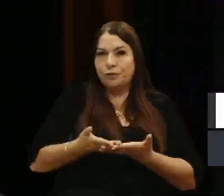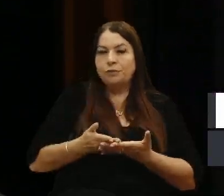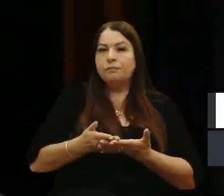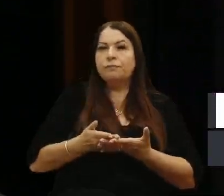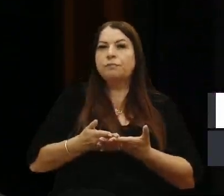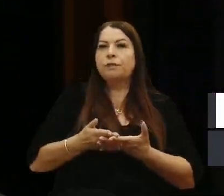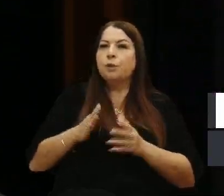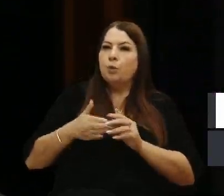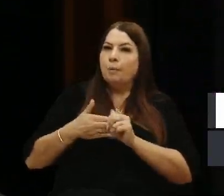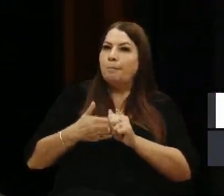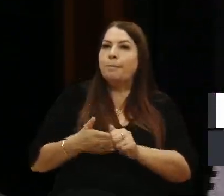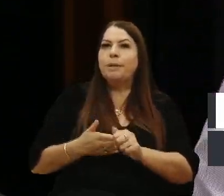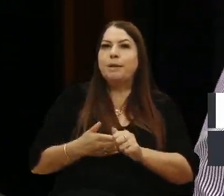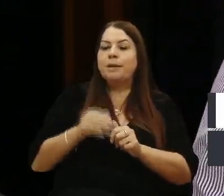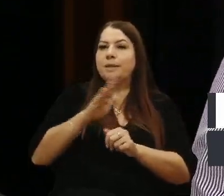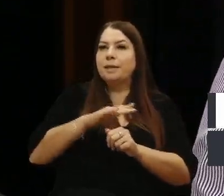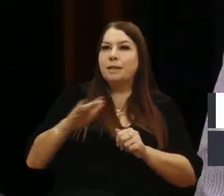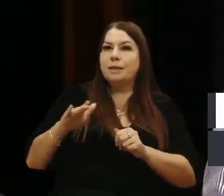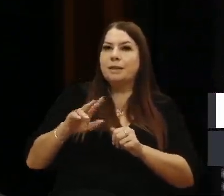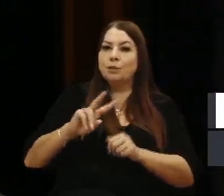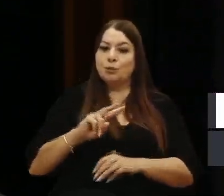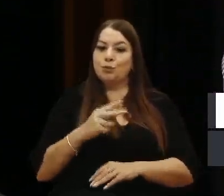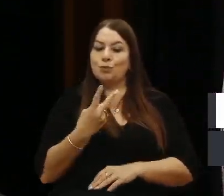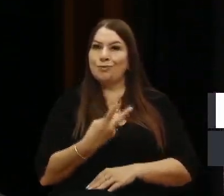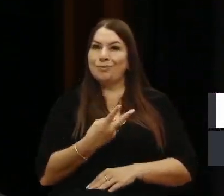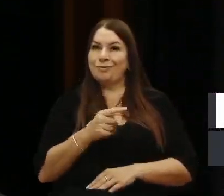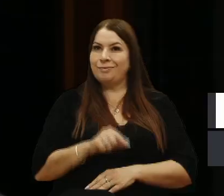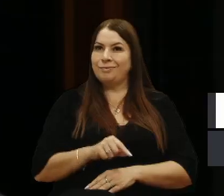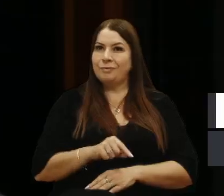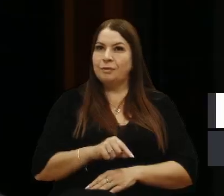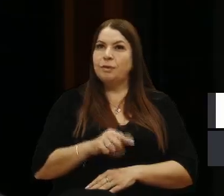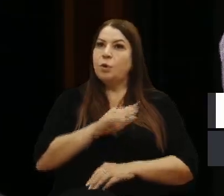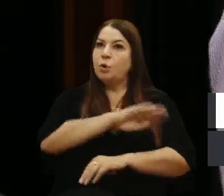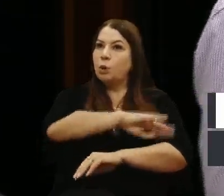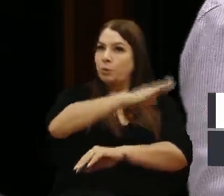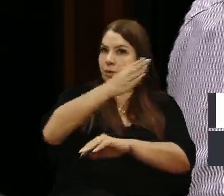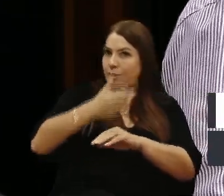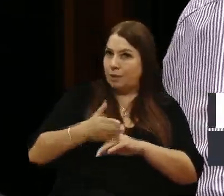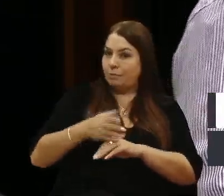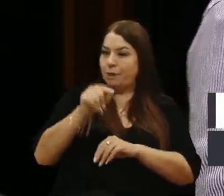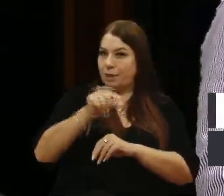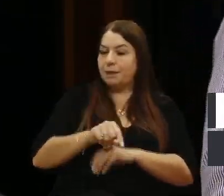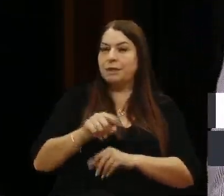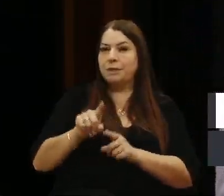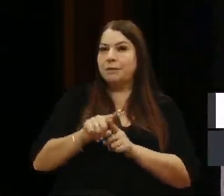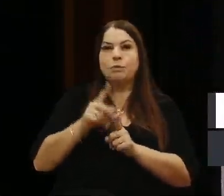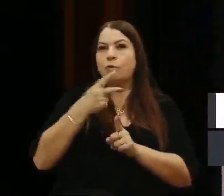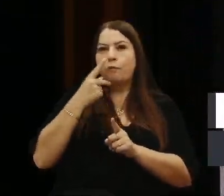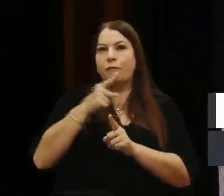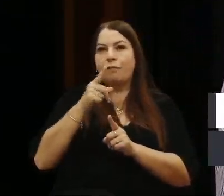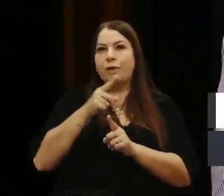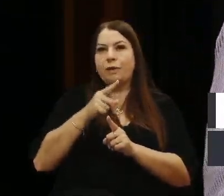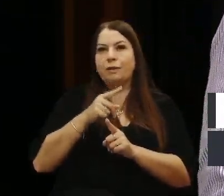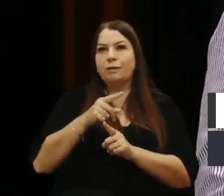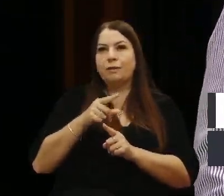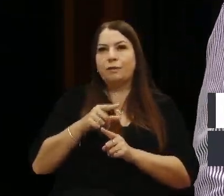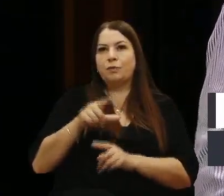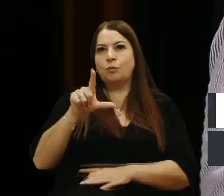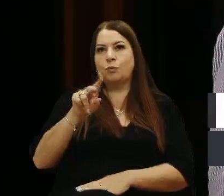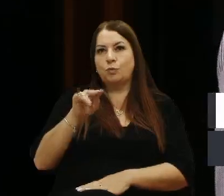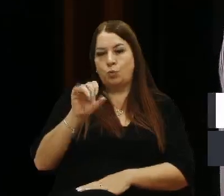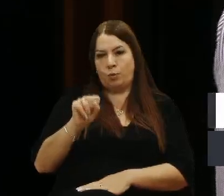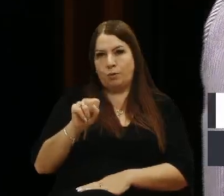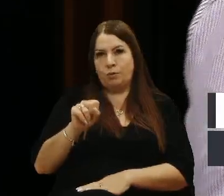com acompanhamento dessas crianças no turno inverso, se não é no tempo integral. E eu não estou falando do Lucas, falei